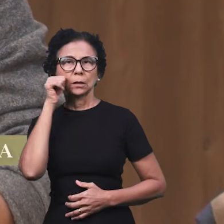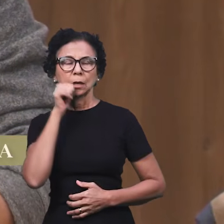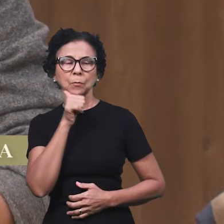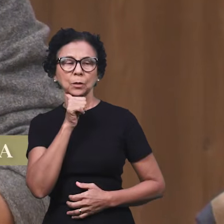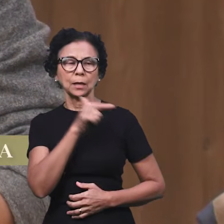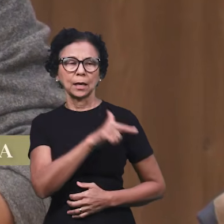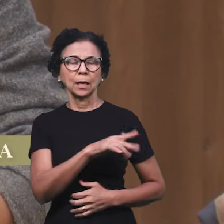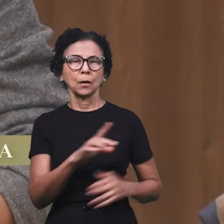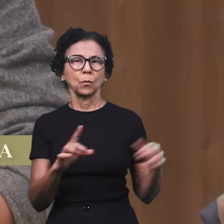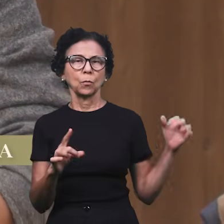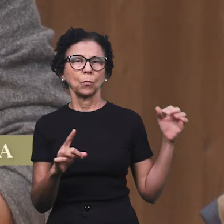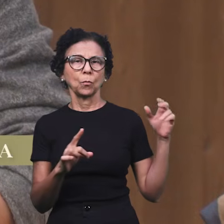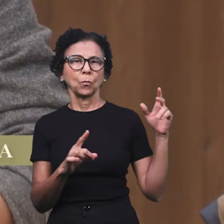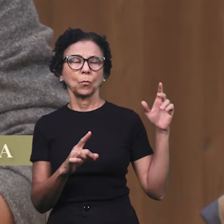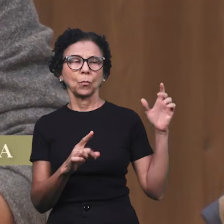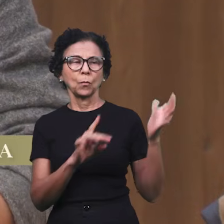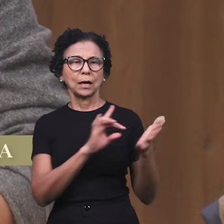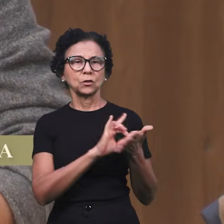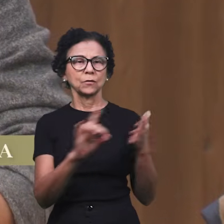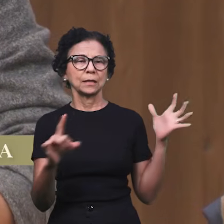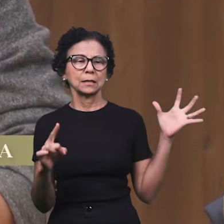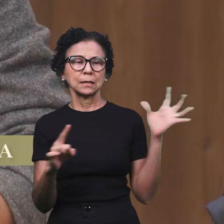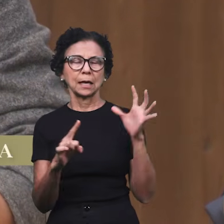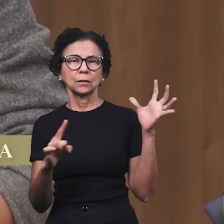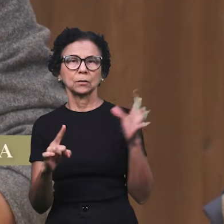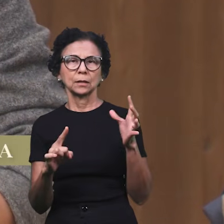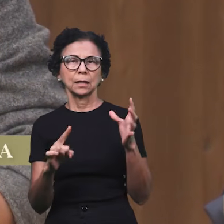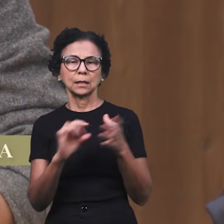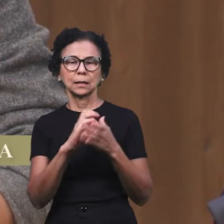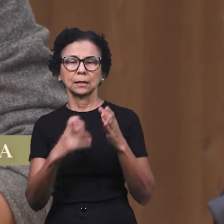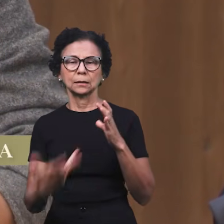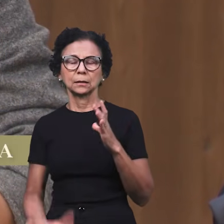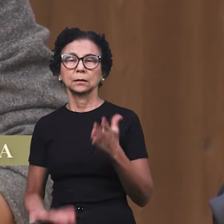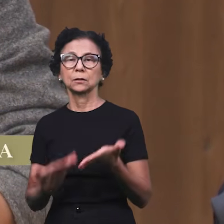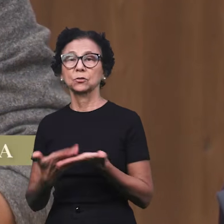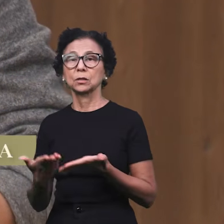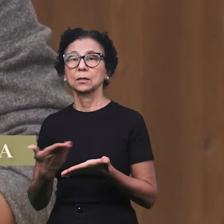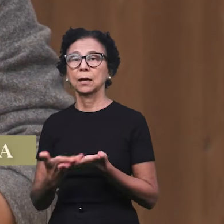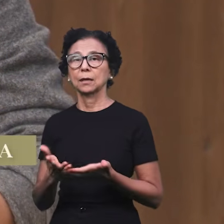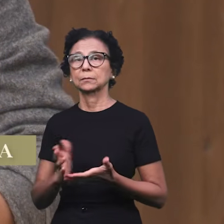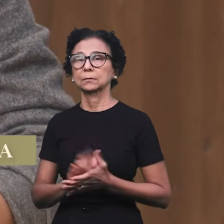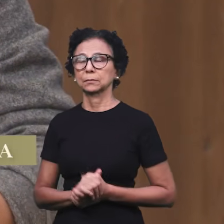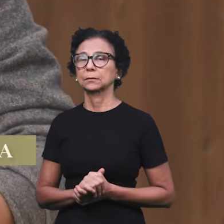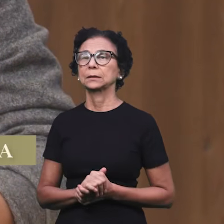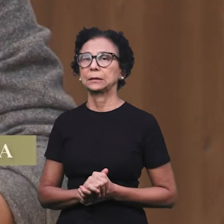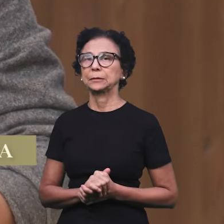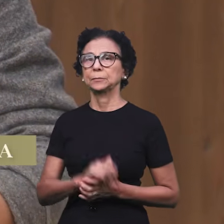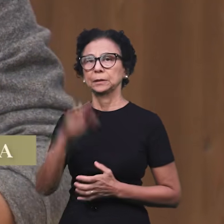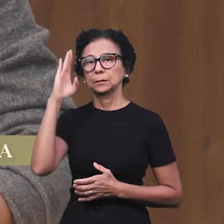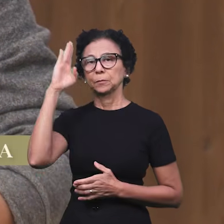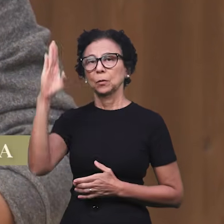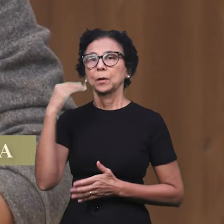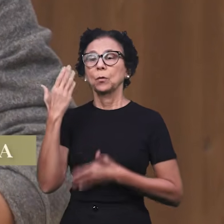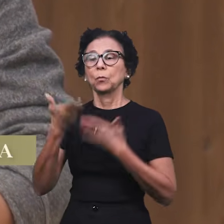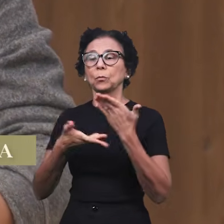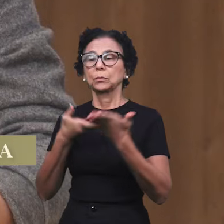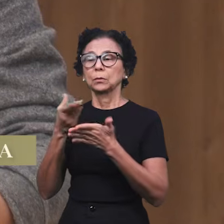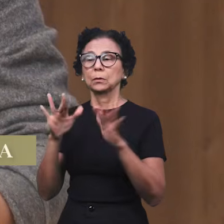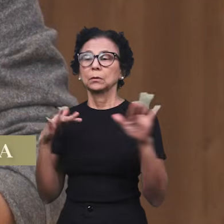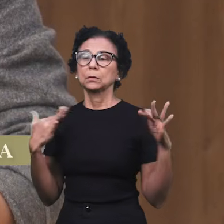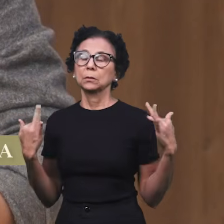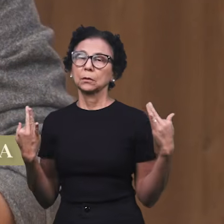a dedicação ao lar, à família. E hoje nós sabemos que